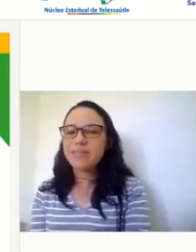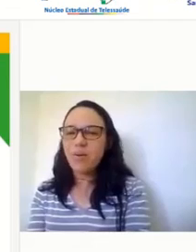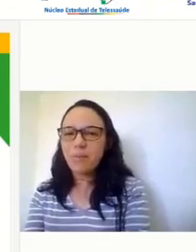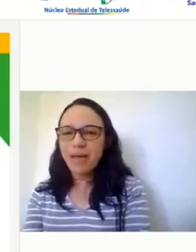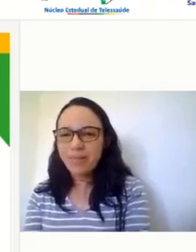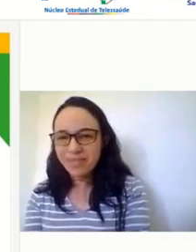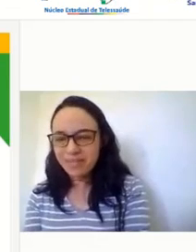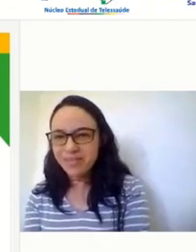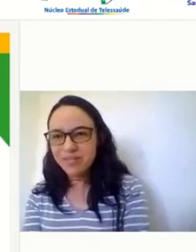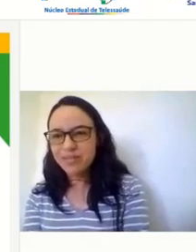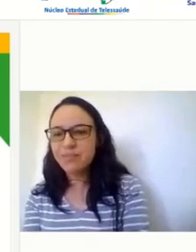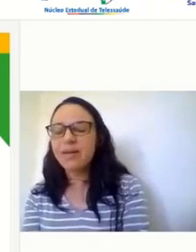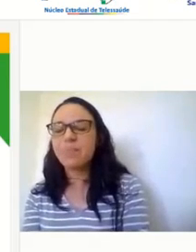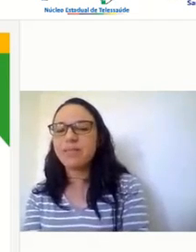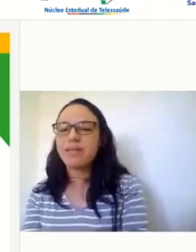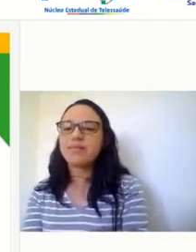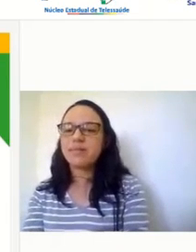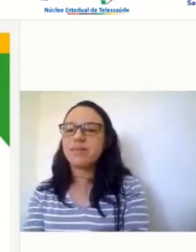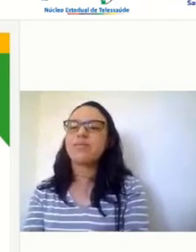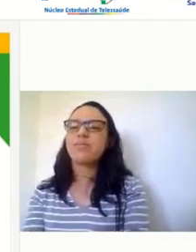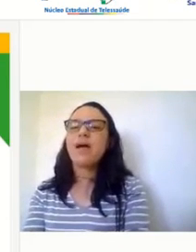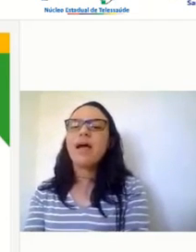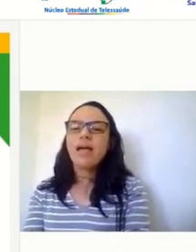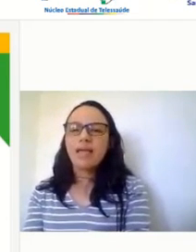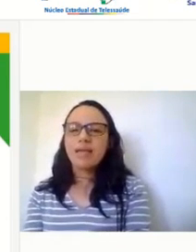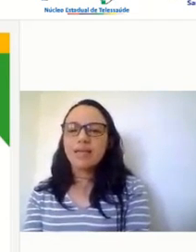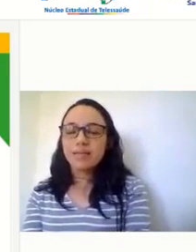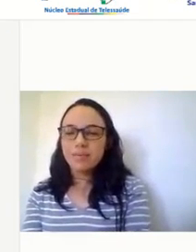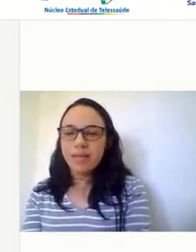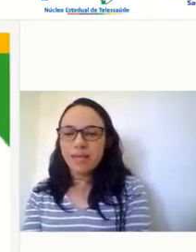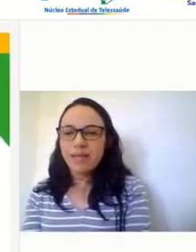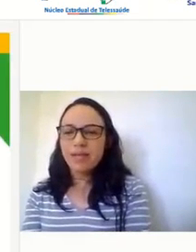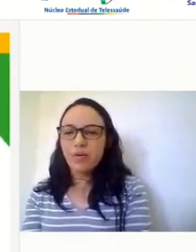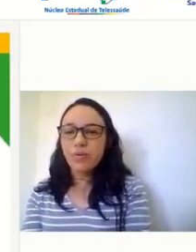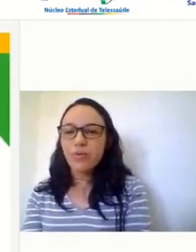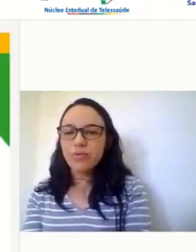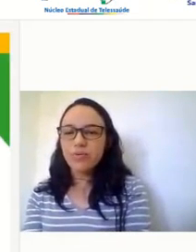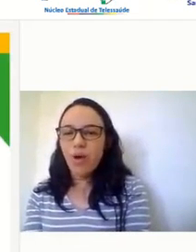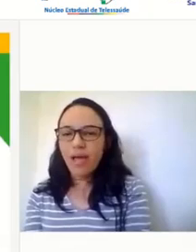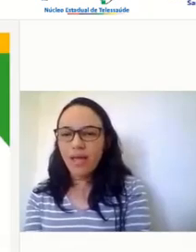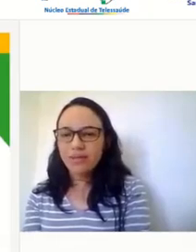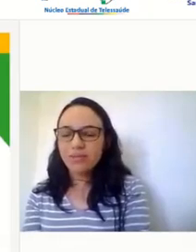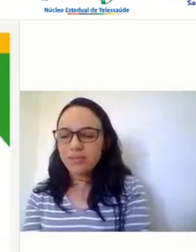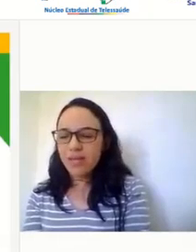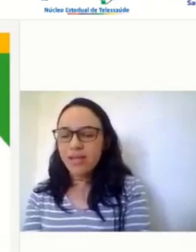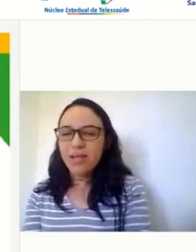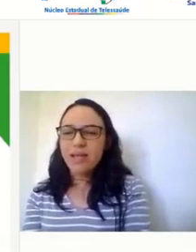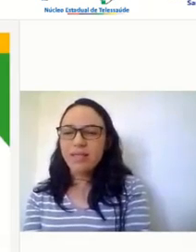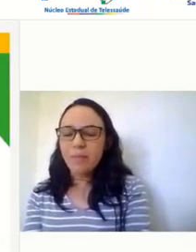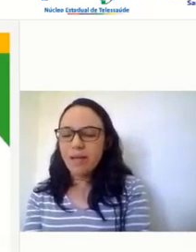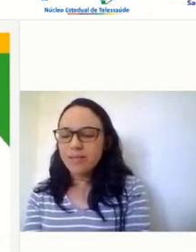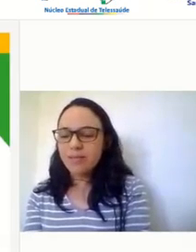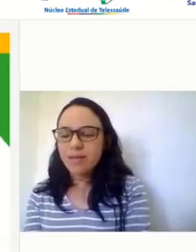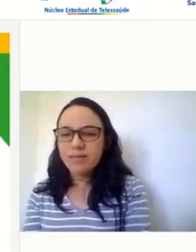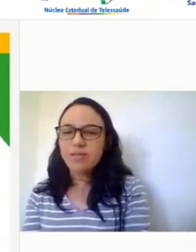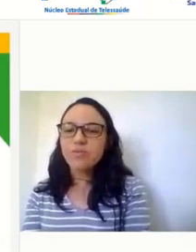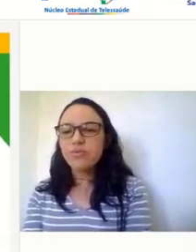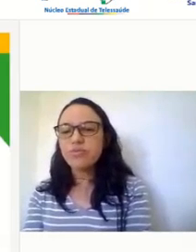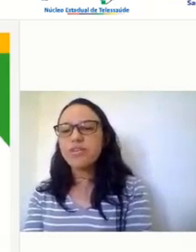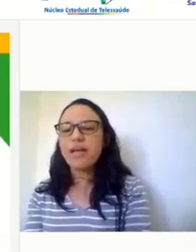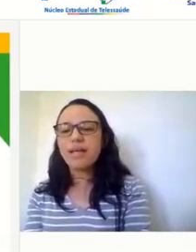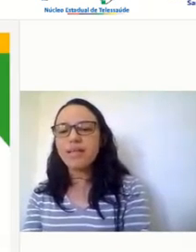e também uso correto né se usa um